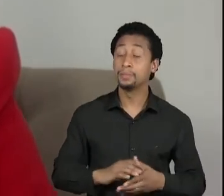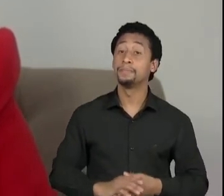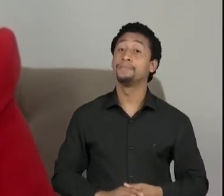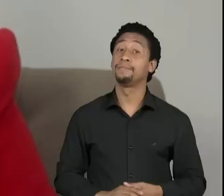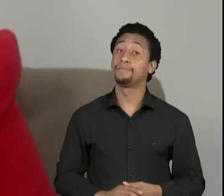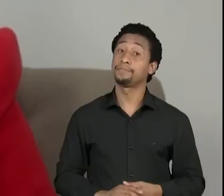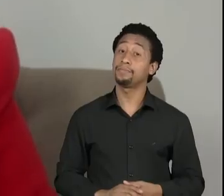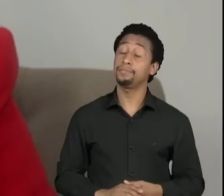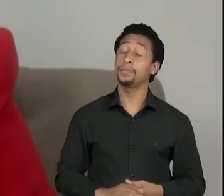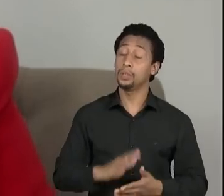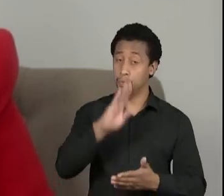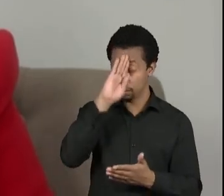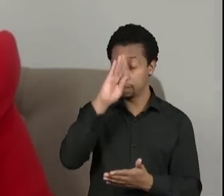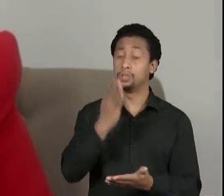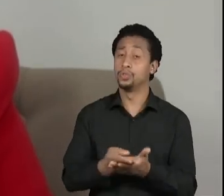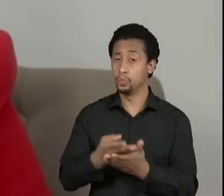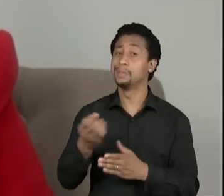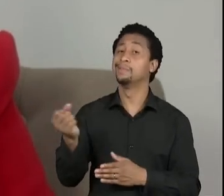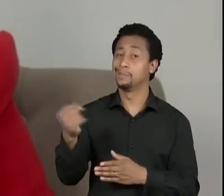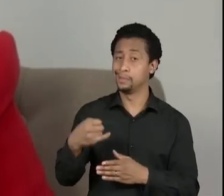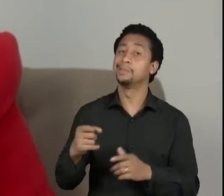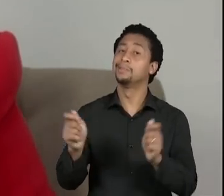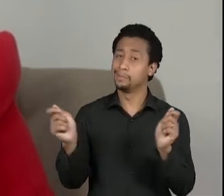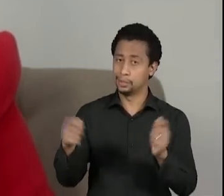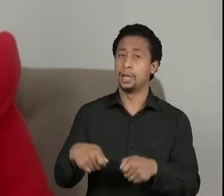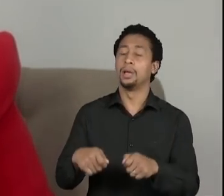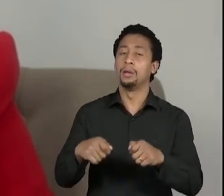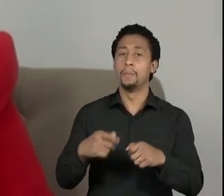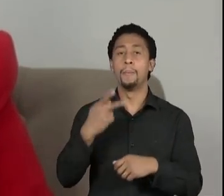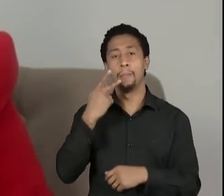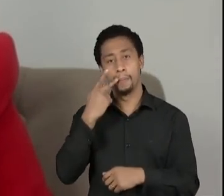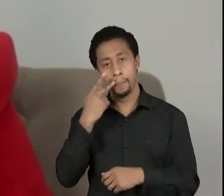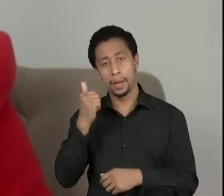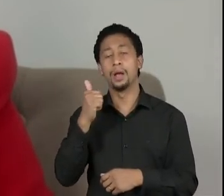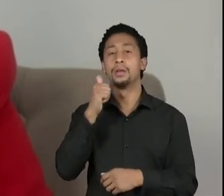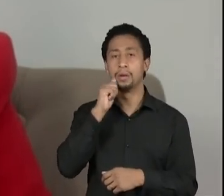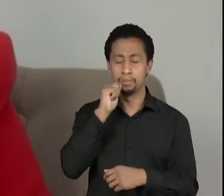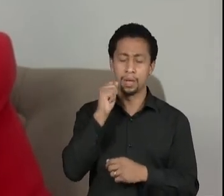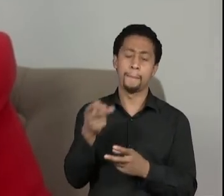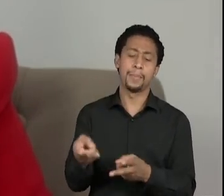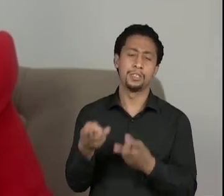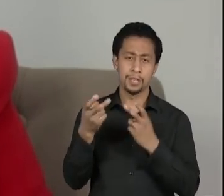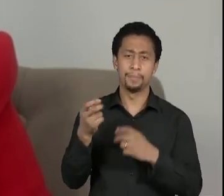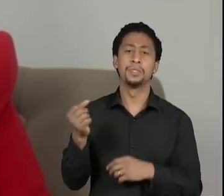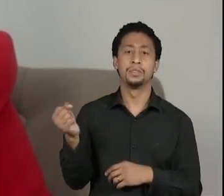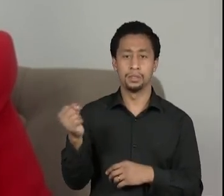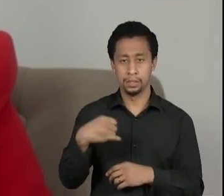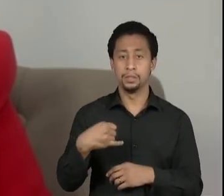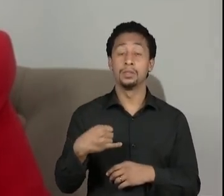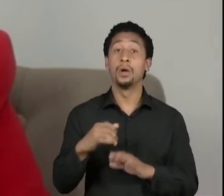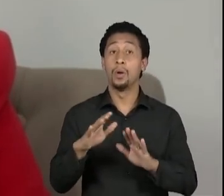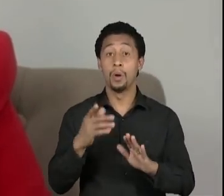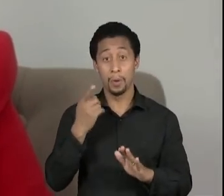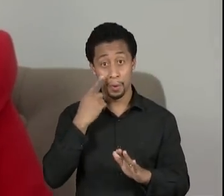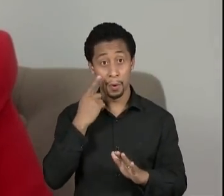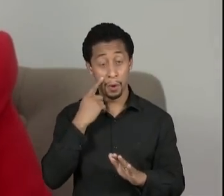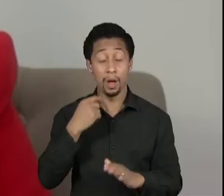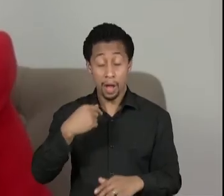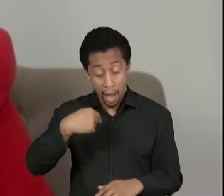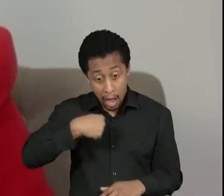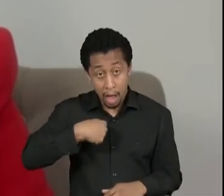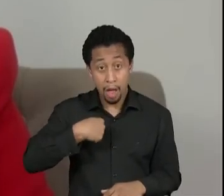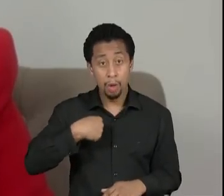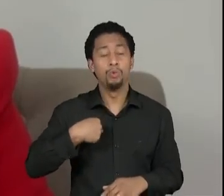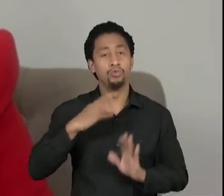que, sim, os pais estão aptos a identificar diversos distúrbios, inclusive. Eu tenho um programa de